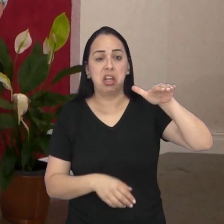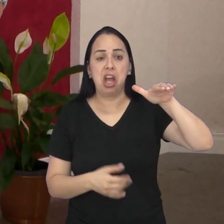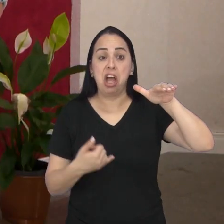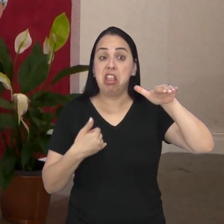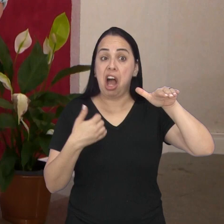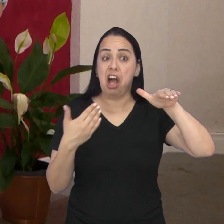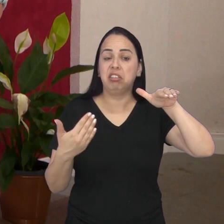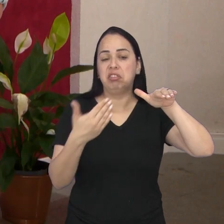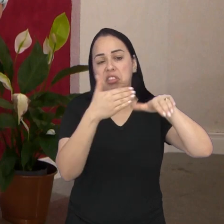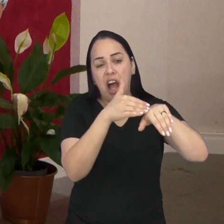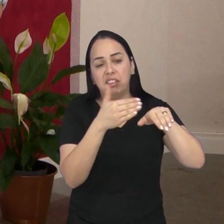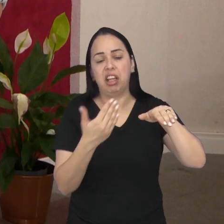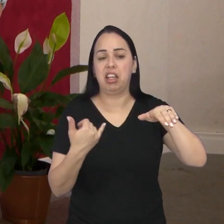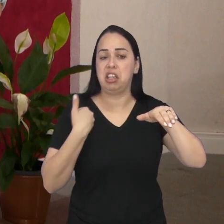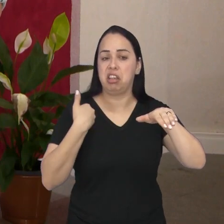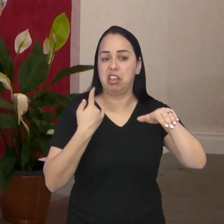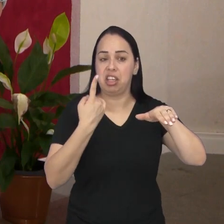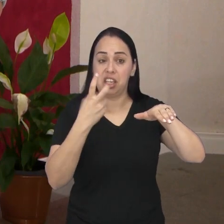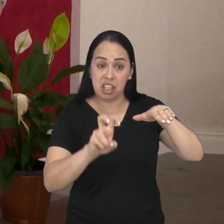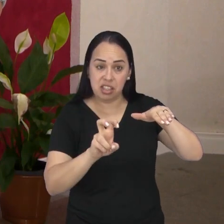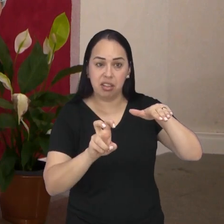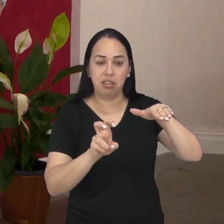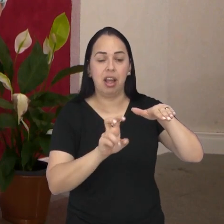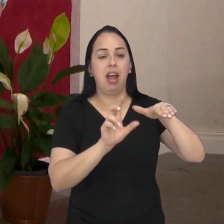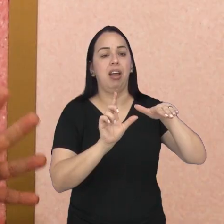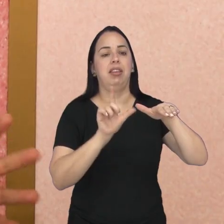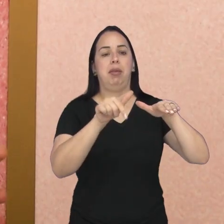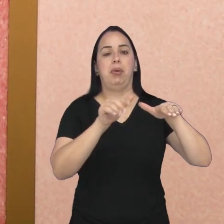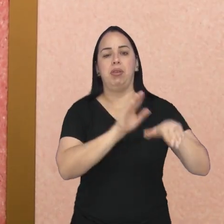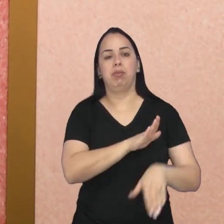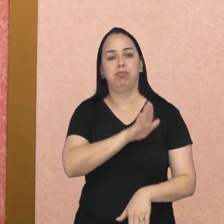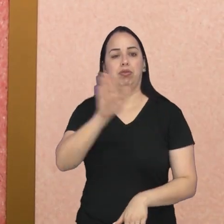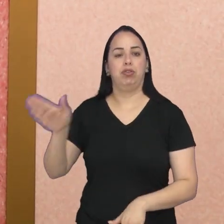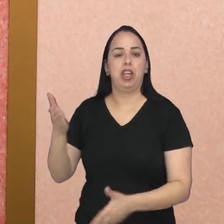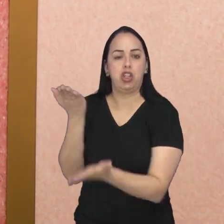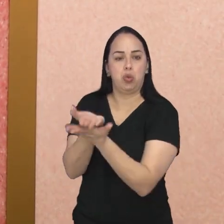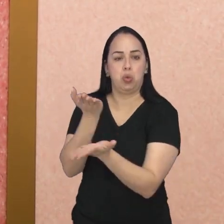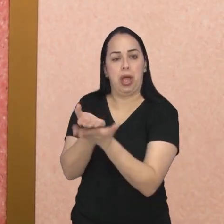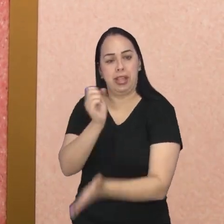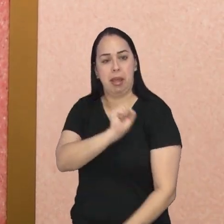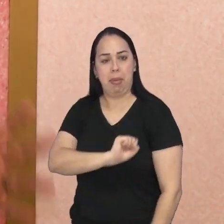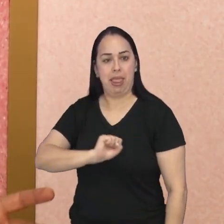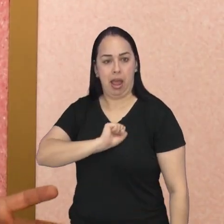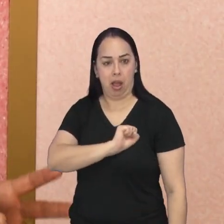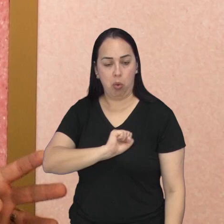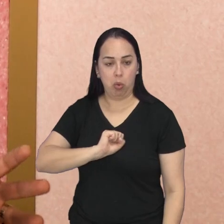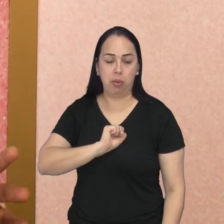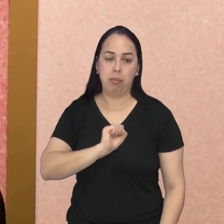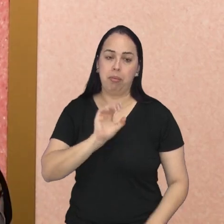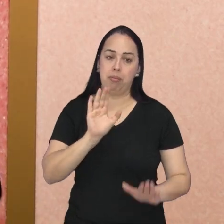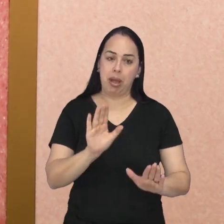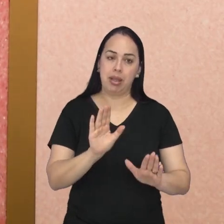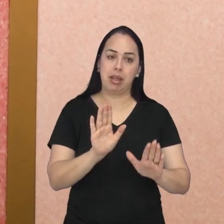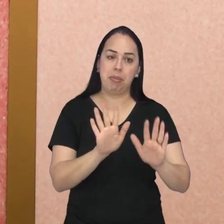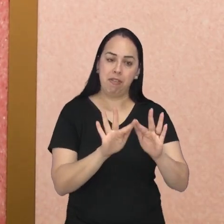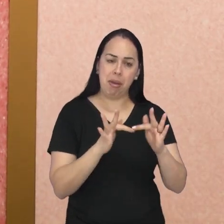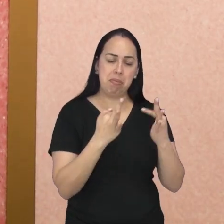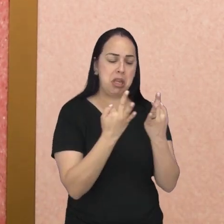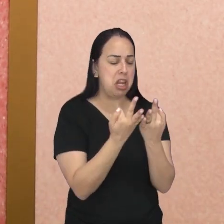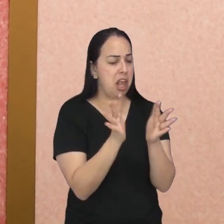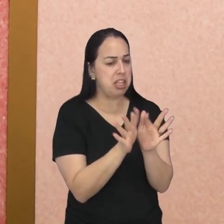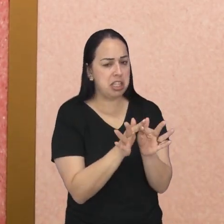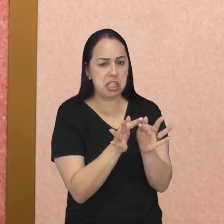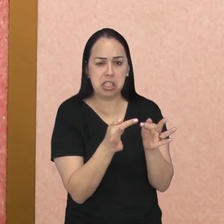fui até os 15 anos, e com 15 anos eu fui embora para o seminário. Mas antes disso, né, eu era de uma família